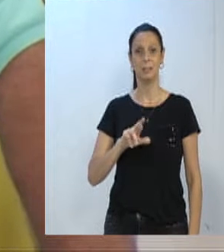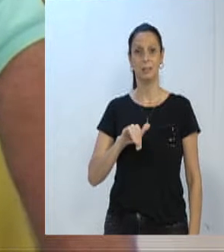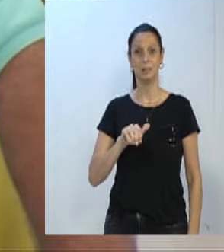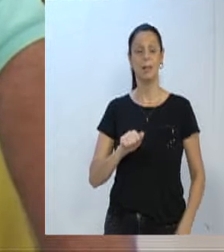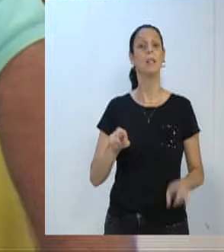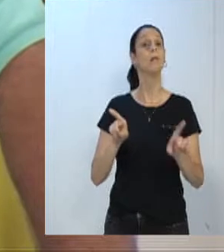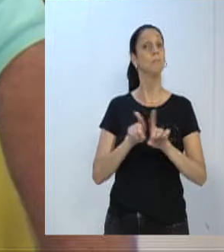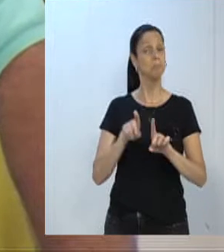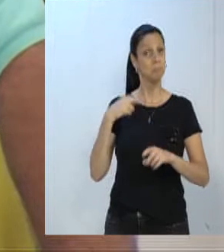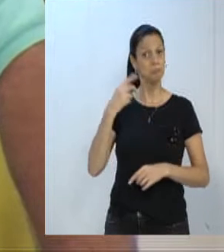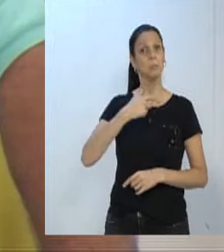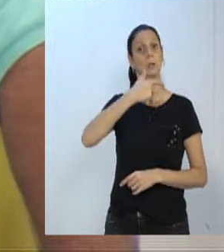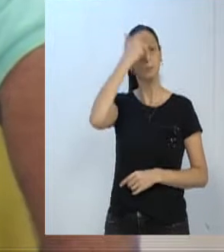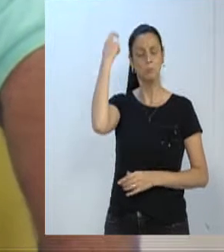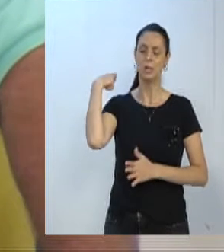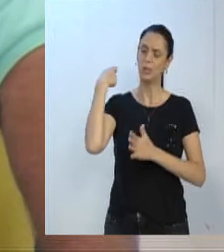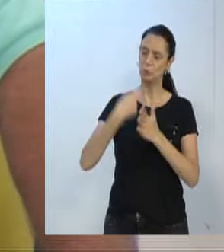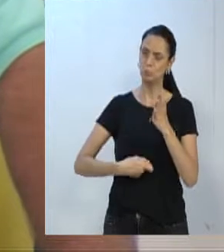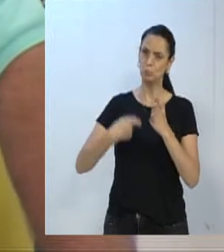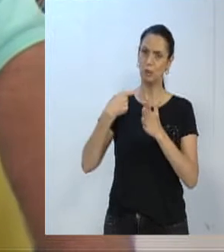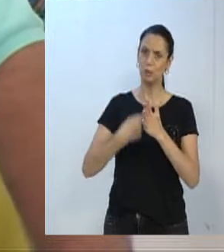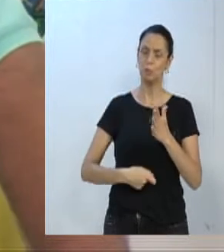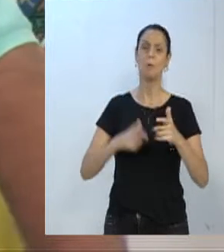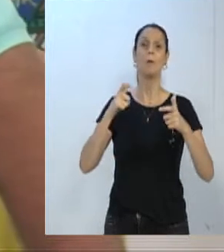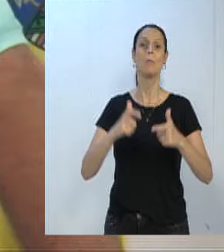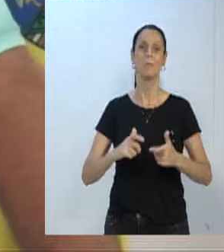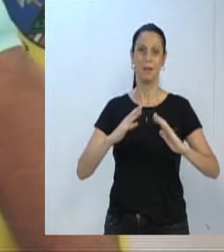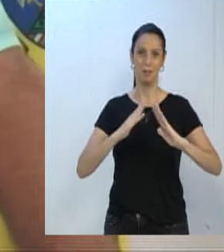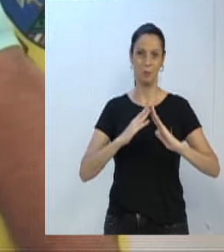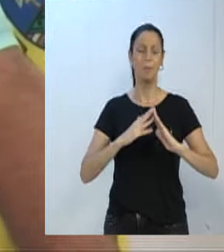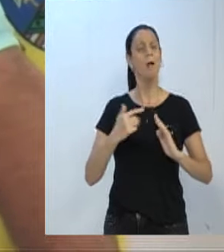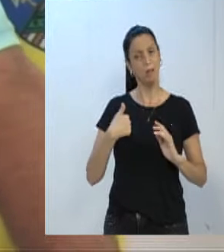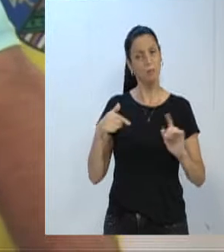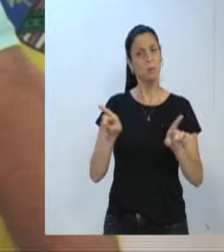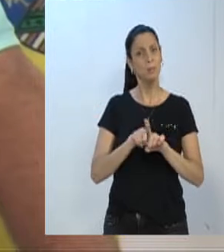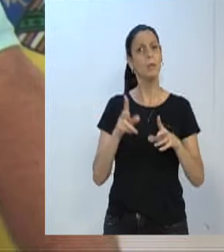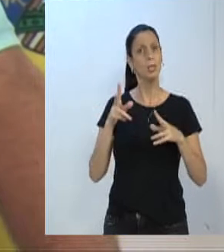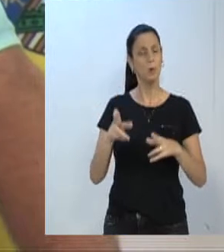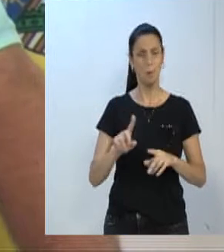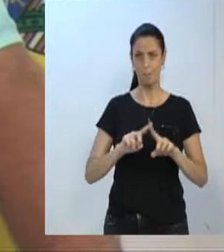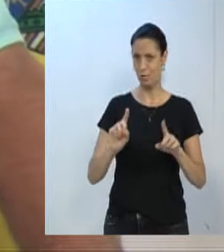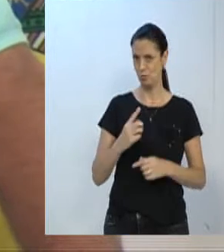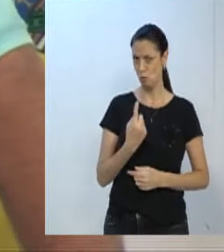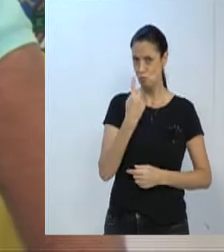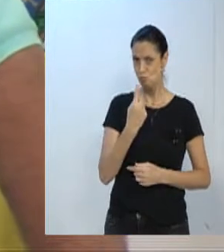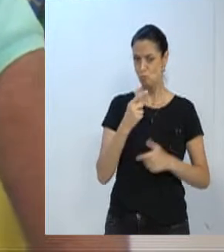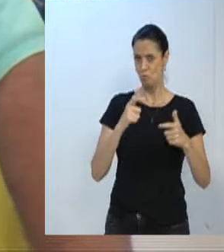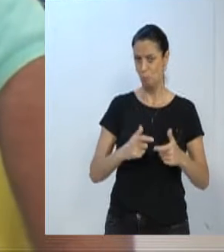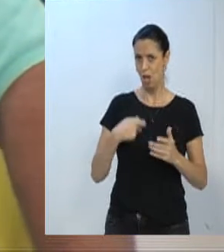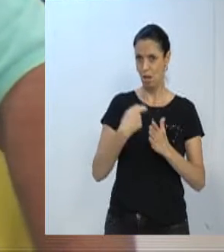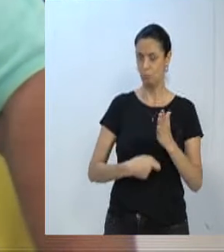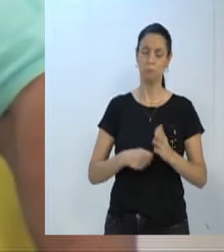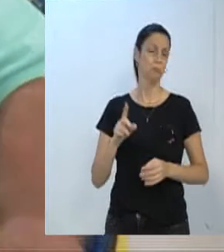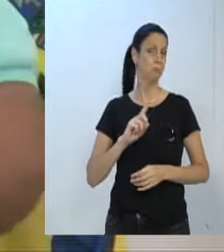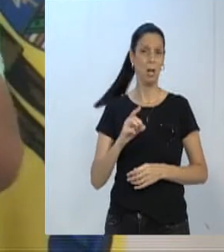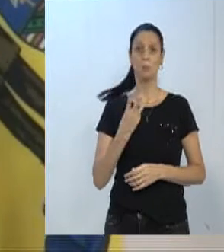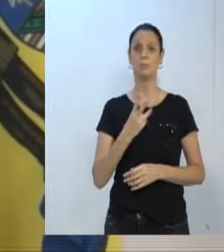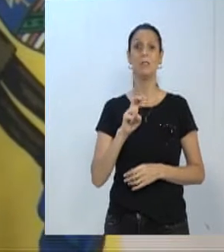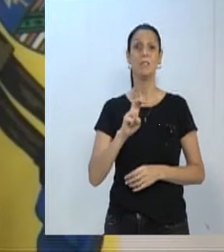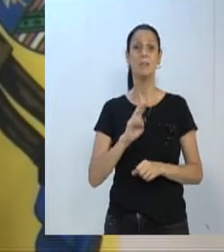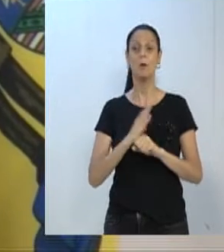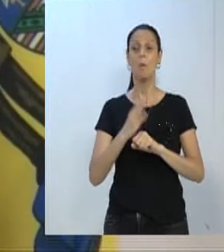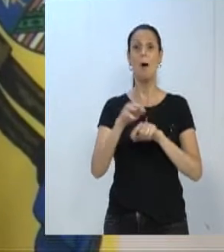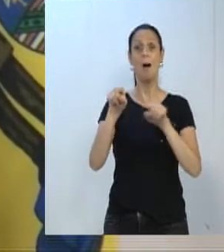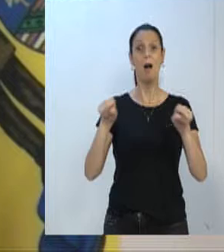constantemente pela sua região Como eu faço pela minha também nosso pela minha pelos tens dificuldades onde nos chamamos não chama a gente tá lá tá lá brigando